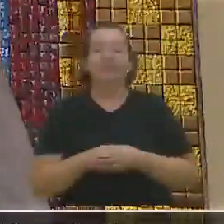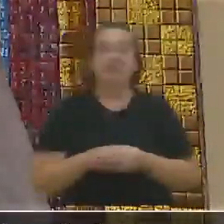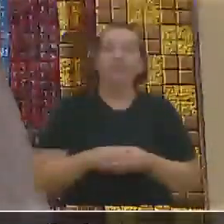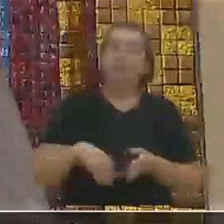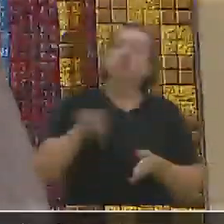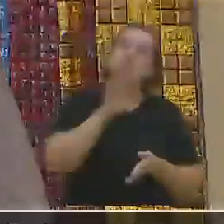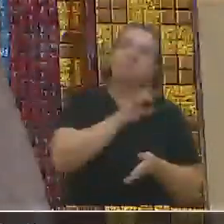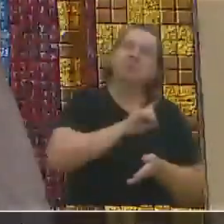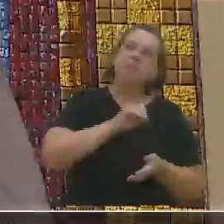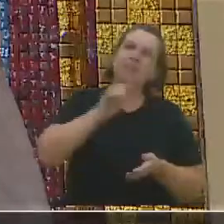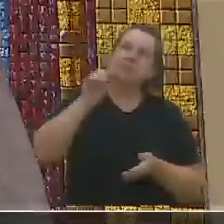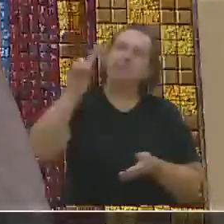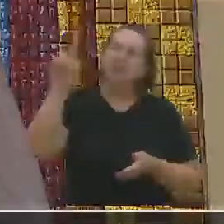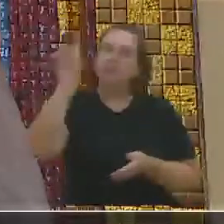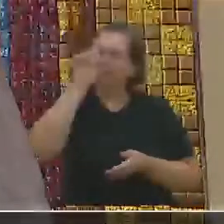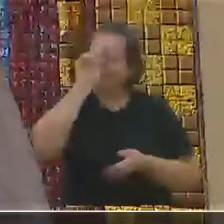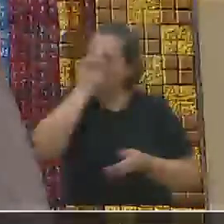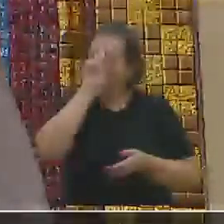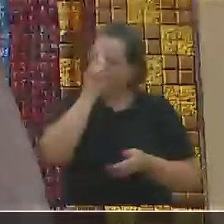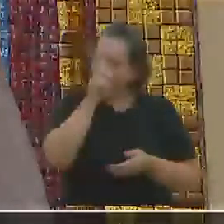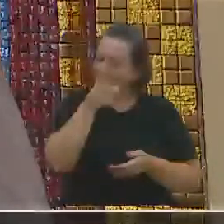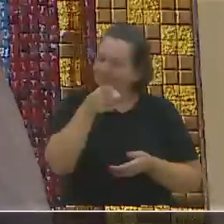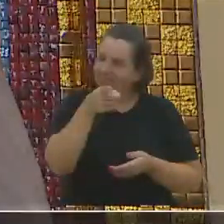Deus enviou